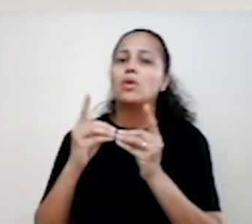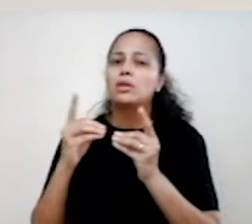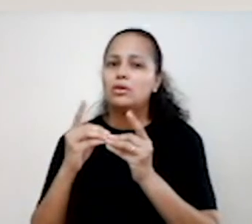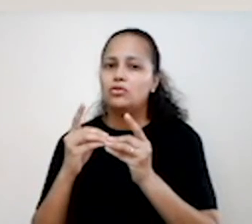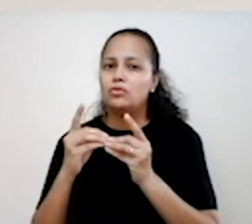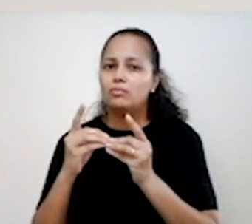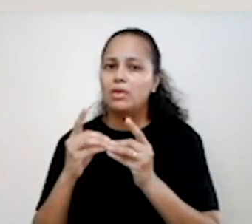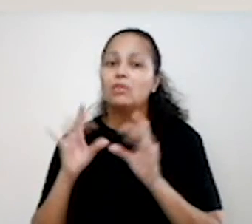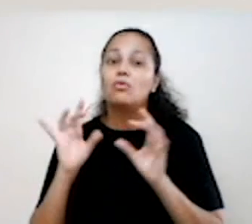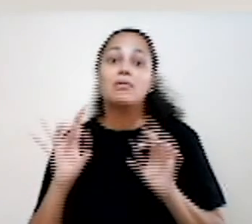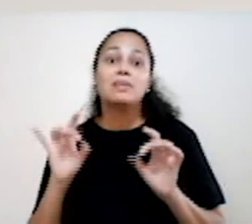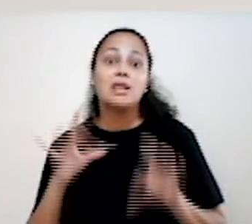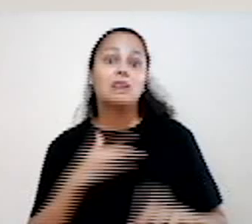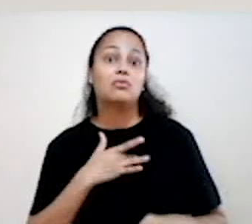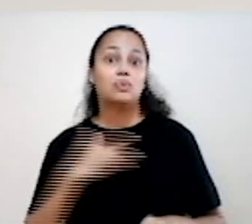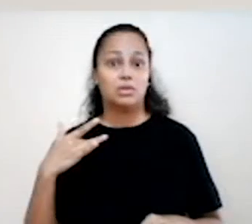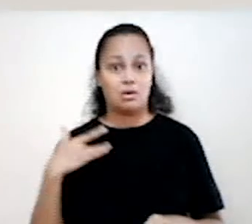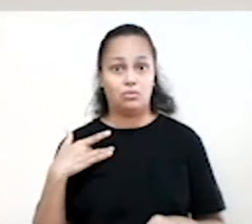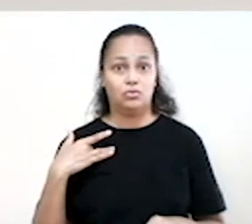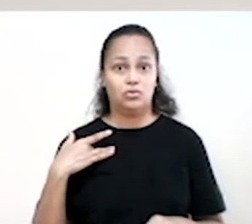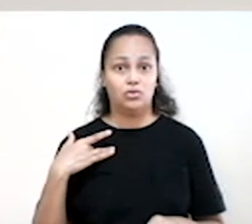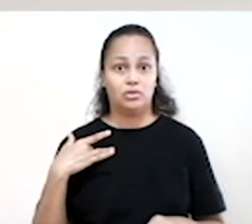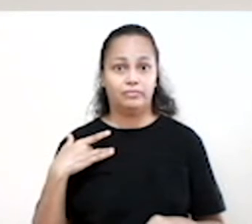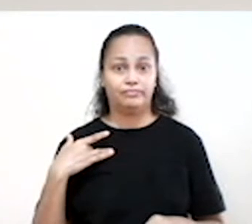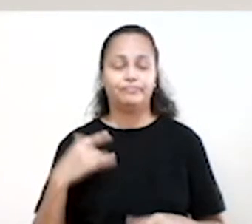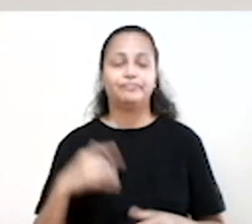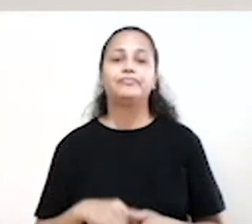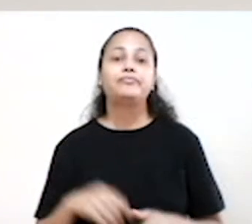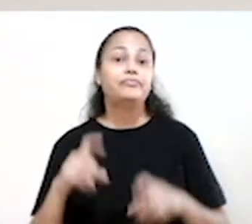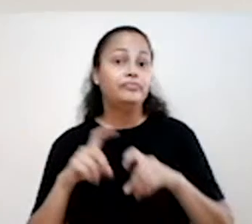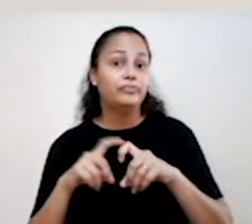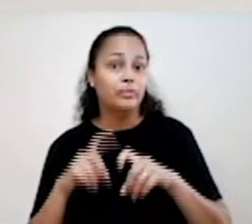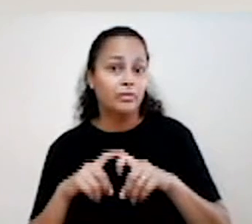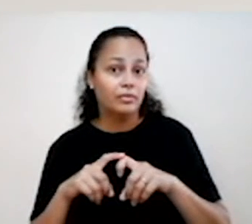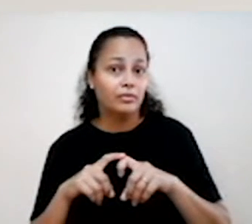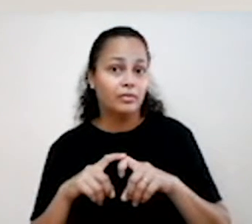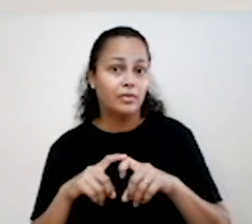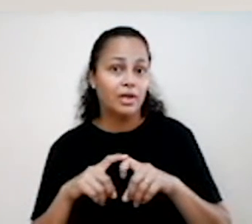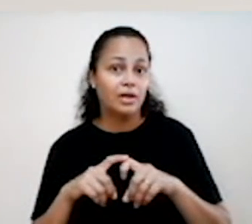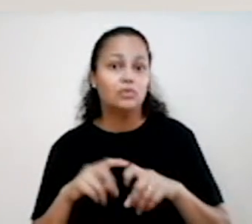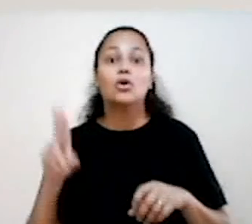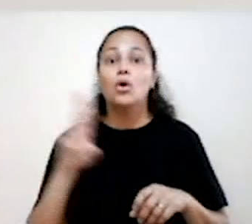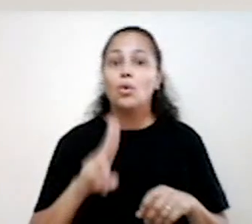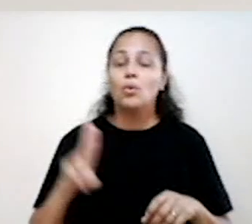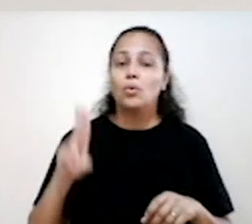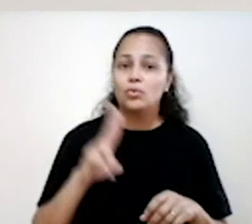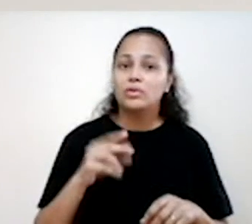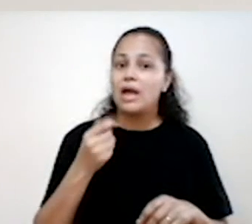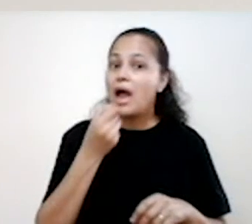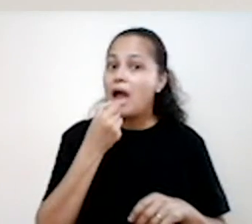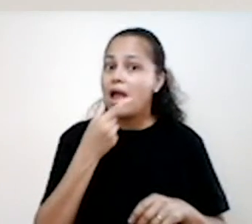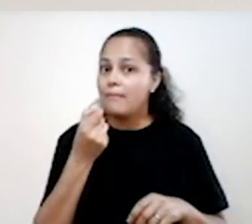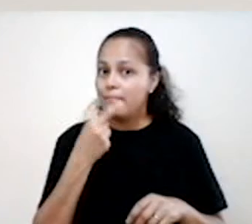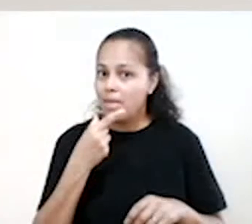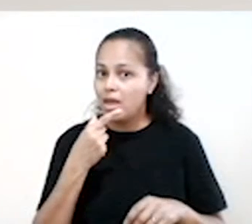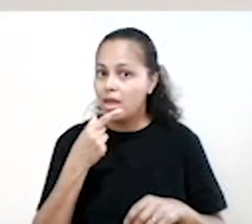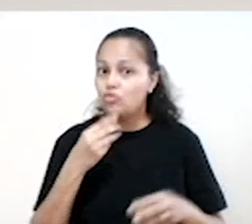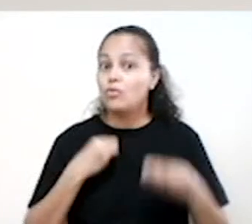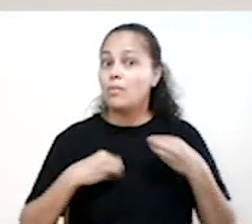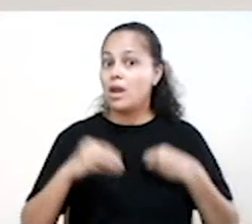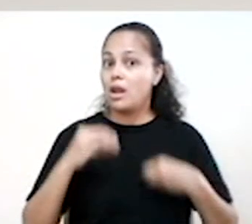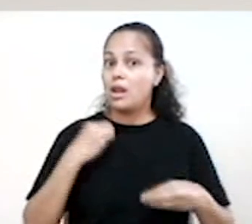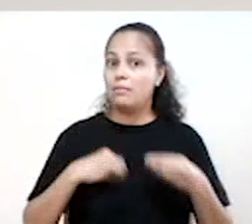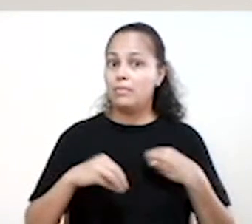serviço especializado em saúde. O tratamento da síndrome de burnout inclui o uso de antidepressivos e a psicoterapia.